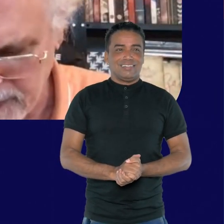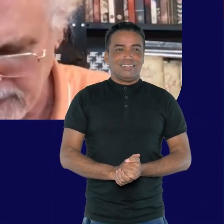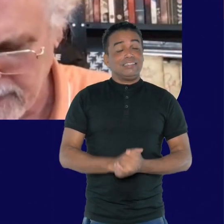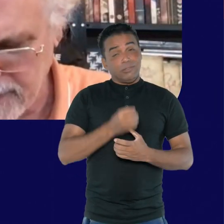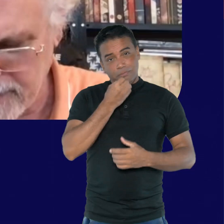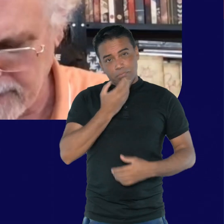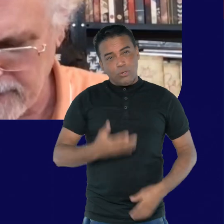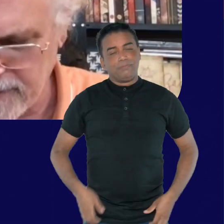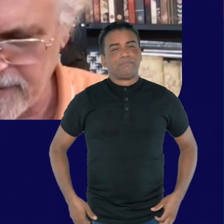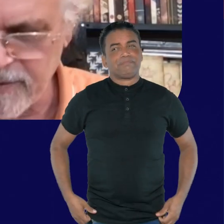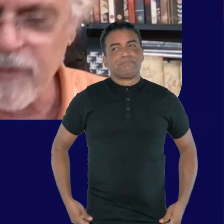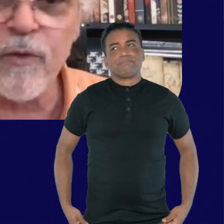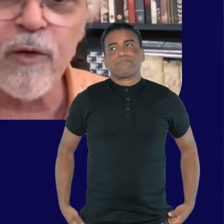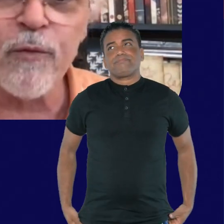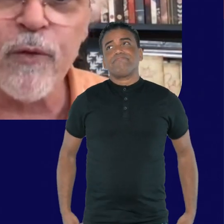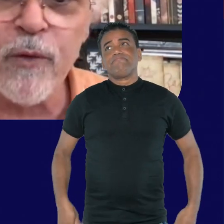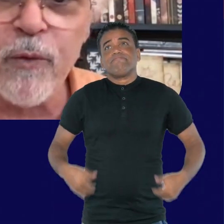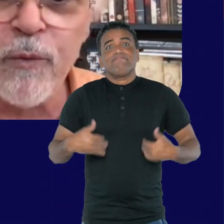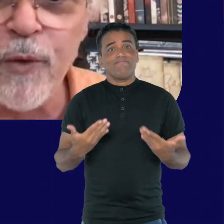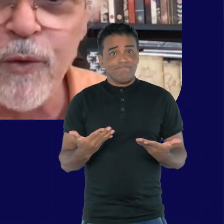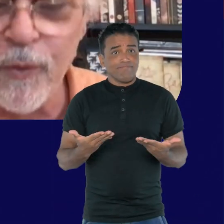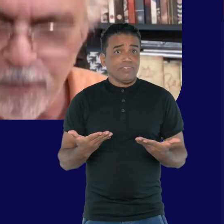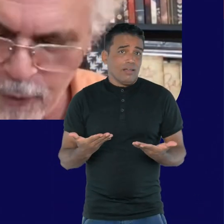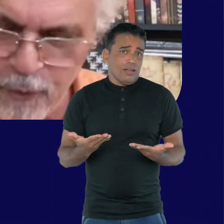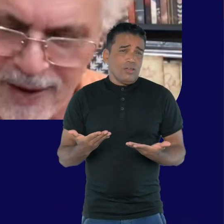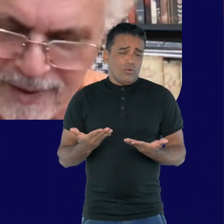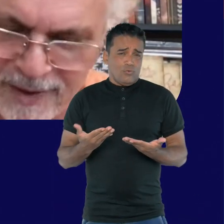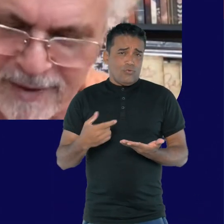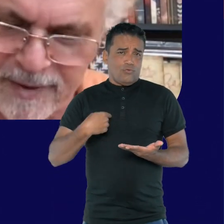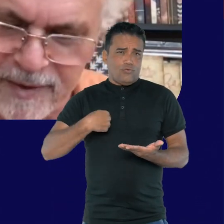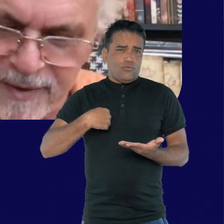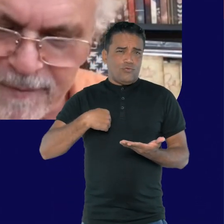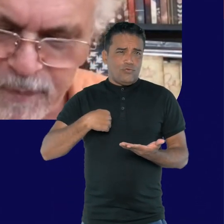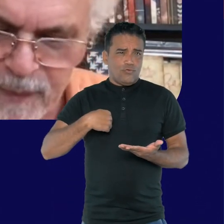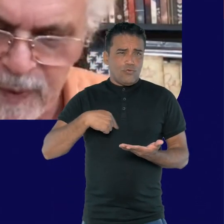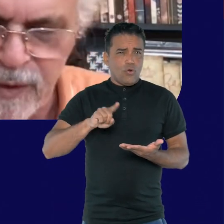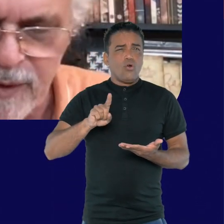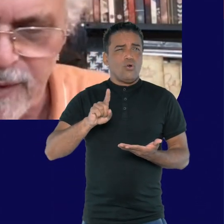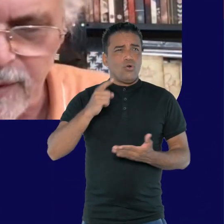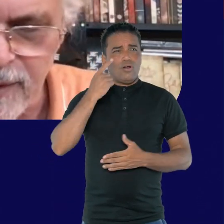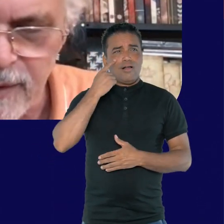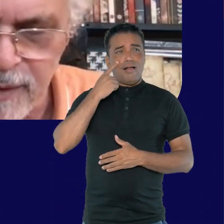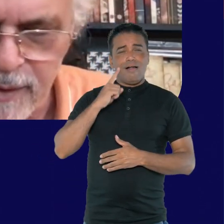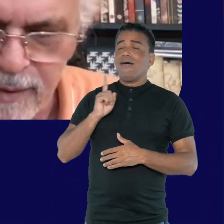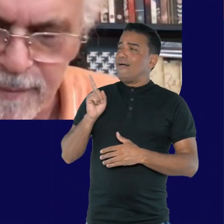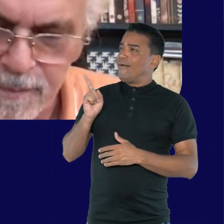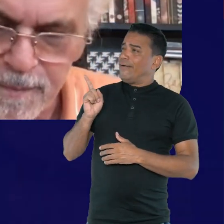Bom, então eu vou um pouco além aqui.